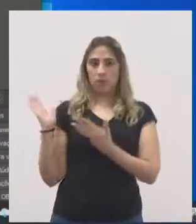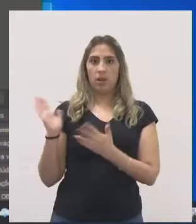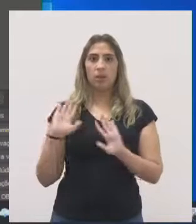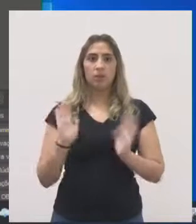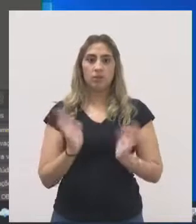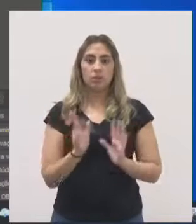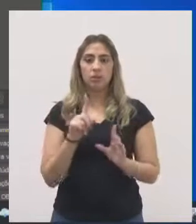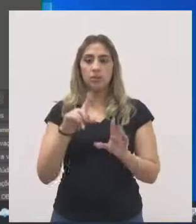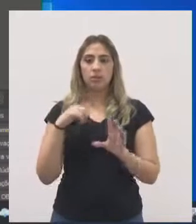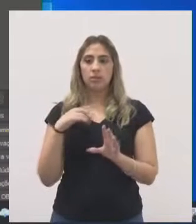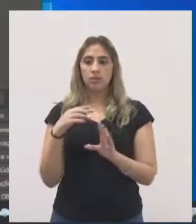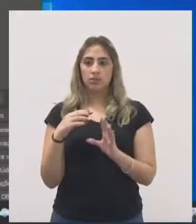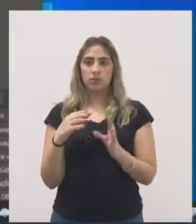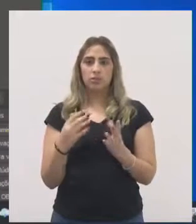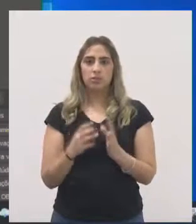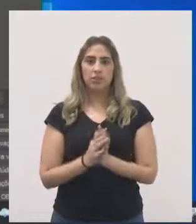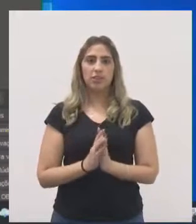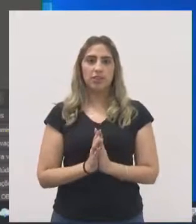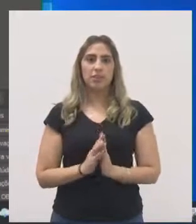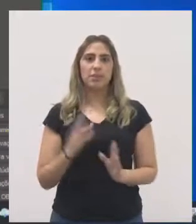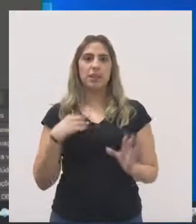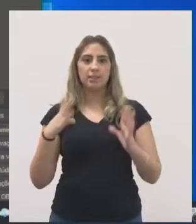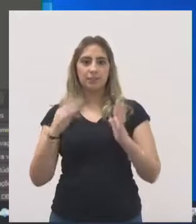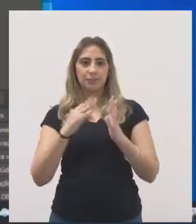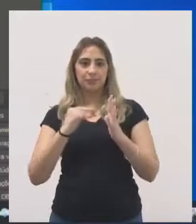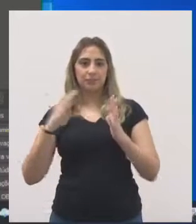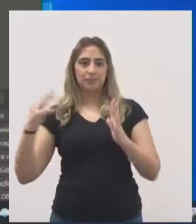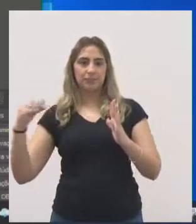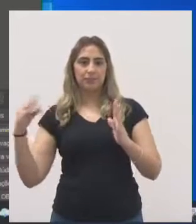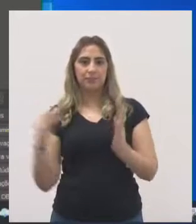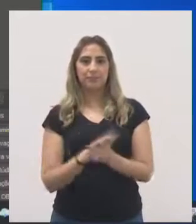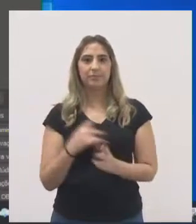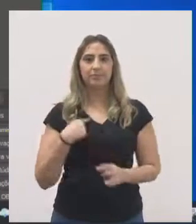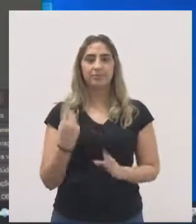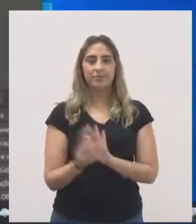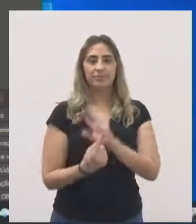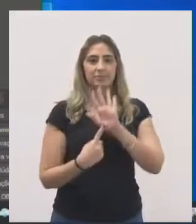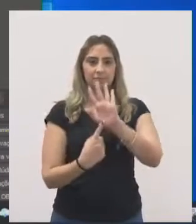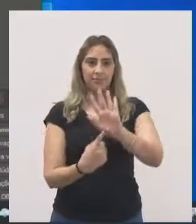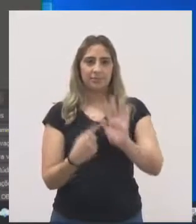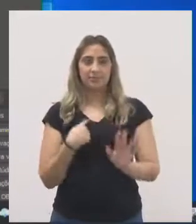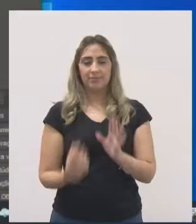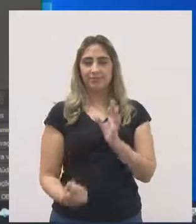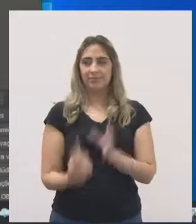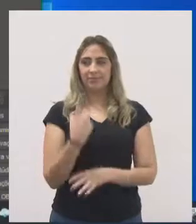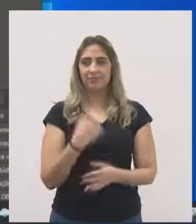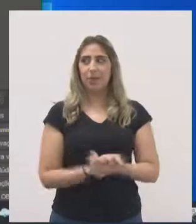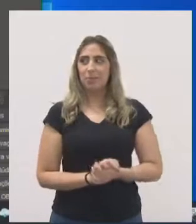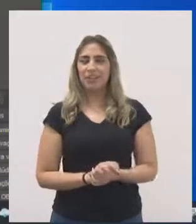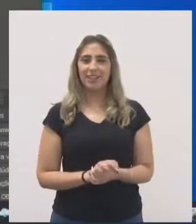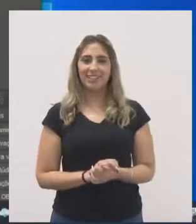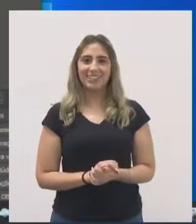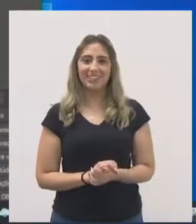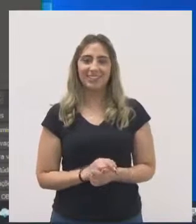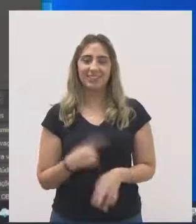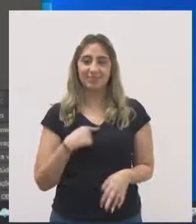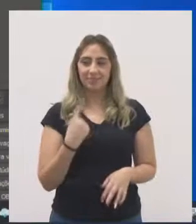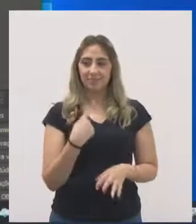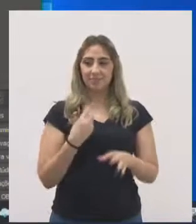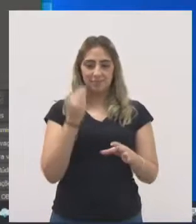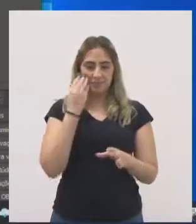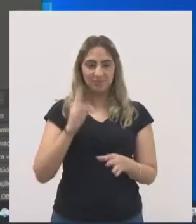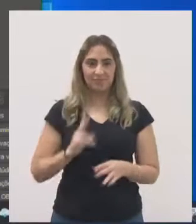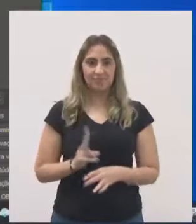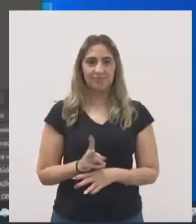sendo captada pelo programa. Ele faz esse processo aqui que aparentemente é estranho, mas quando você der